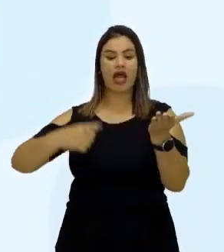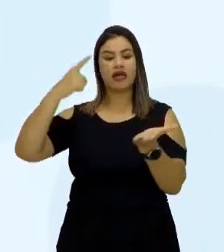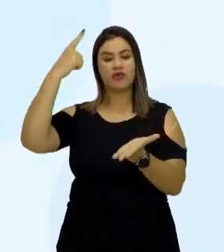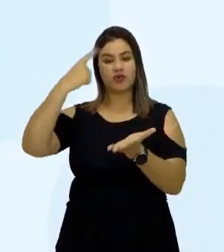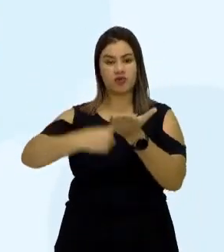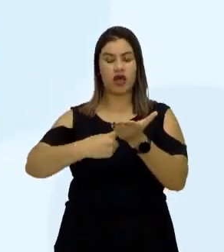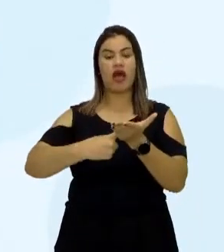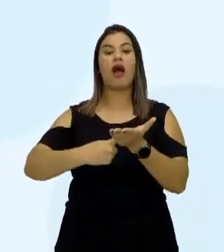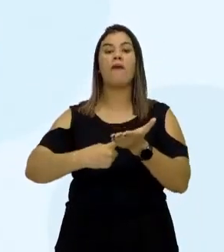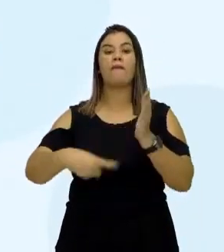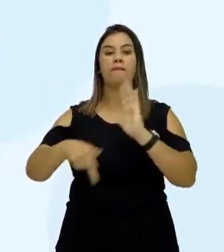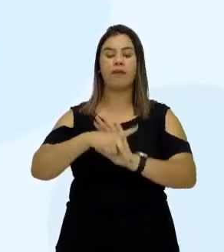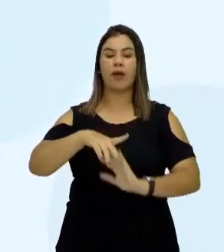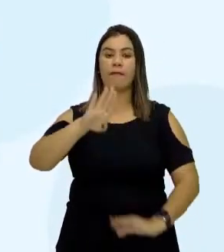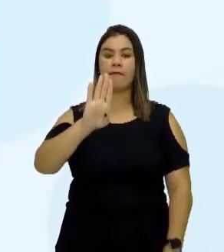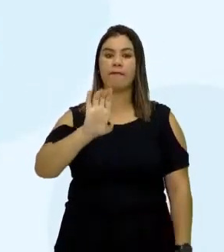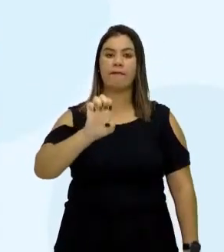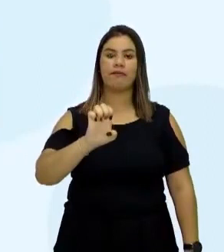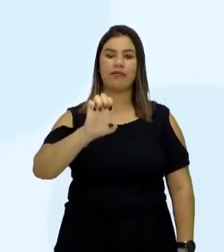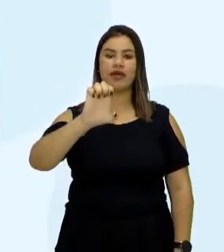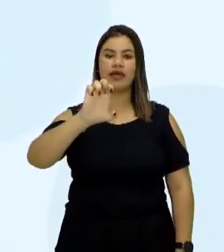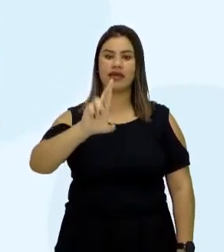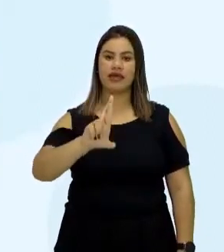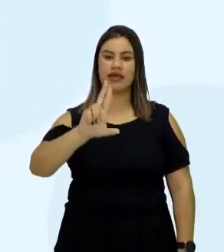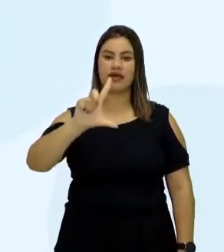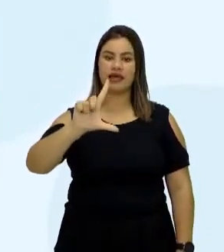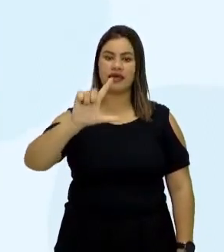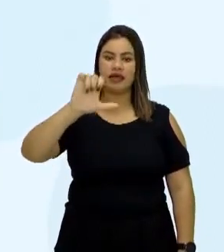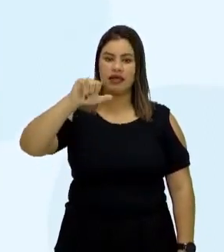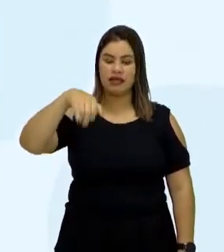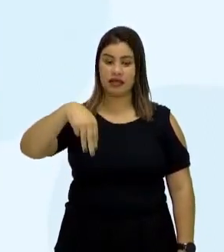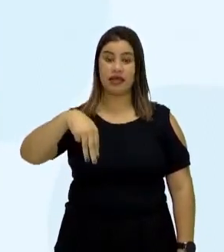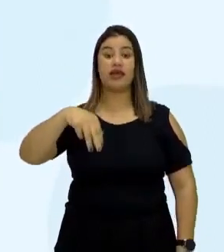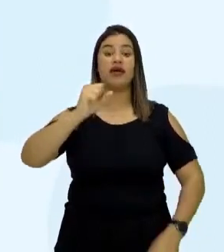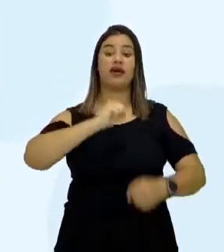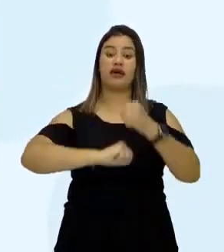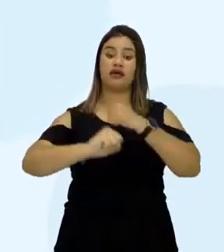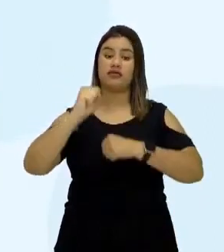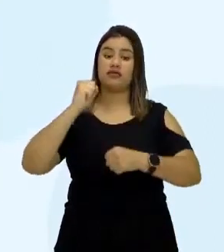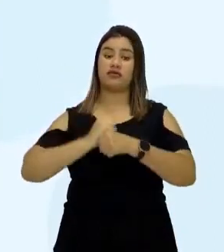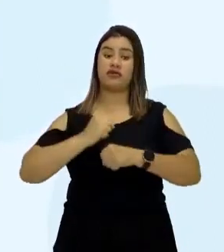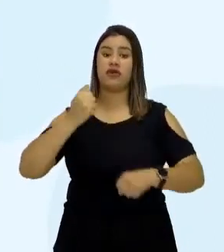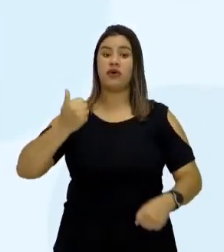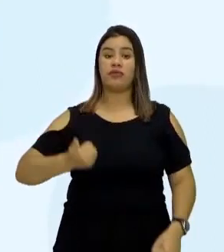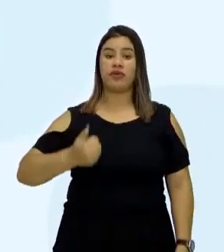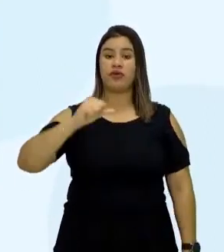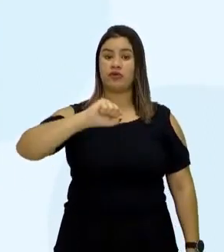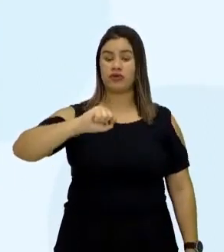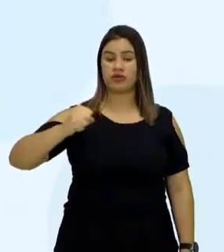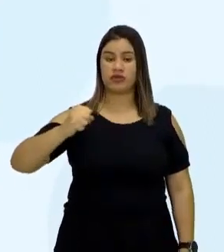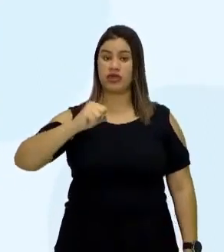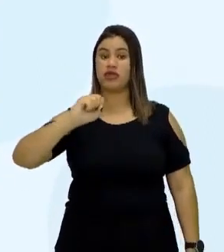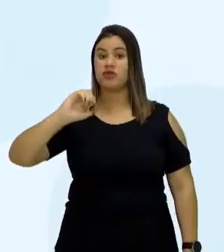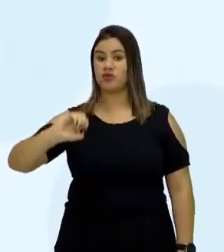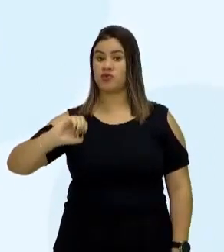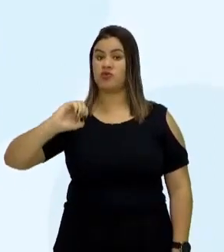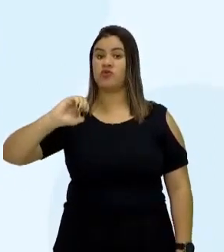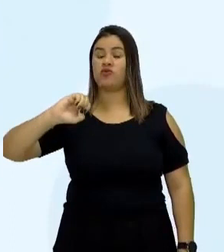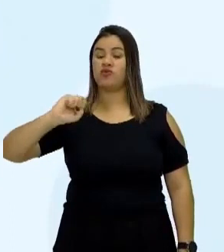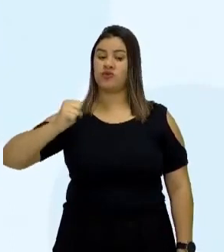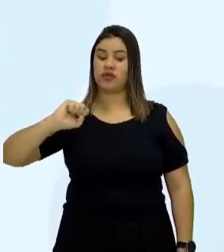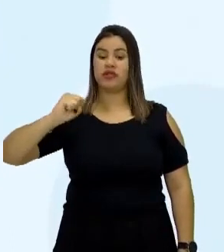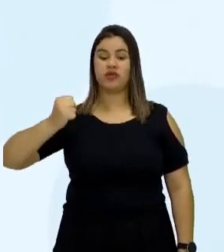em Berlim, né, em 1888, aí tivemos aí a divisão do